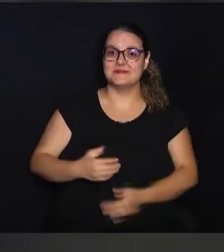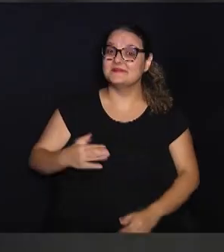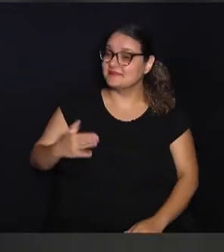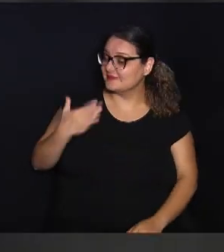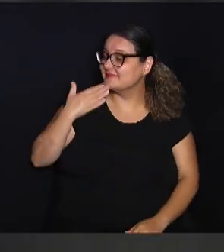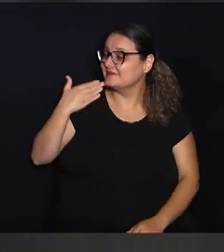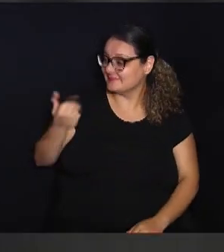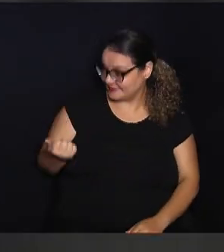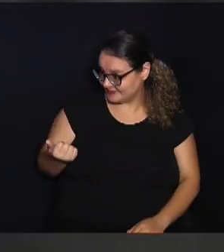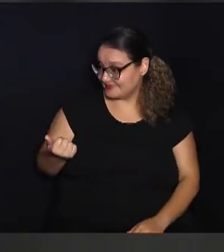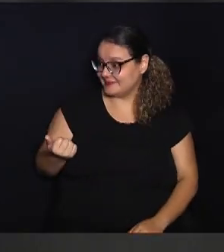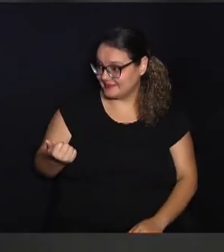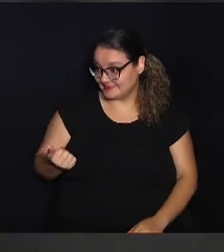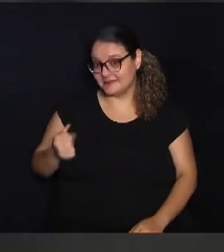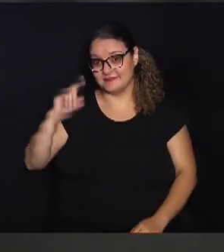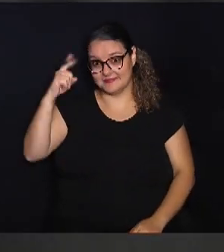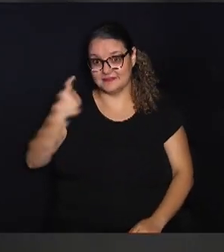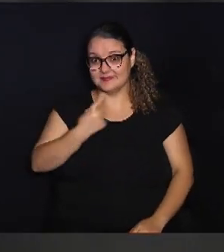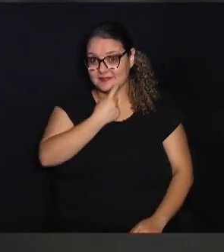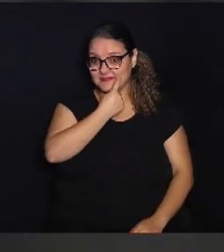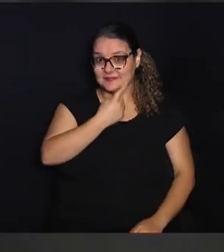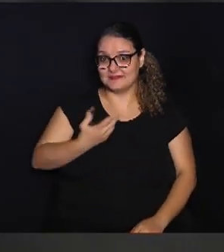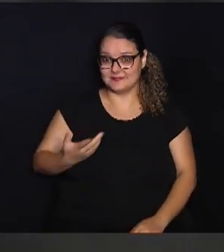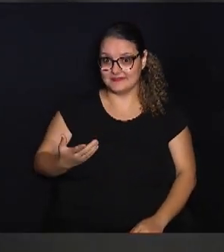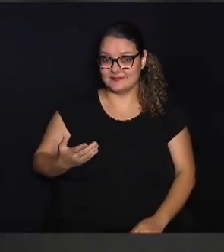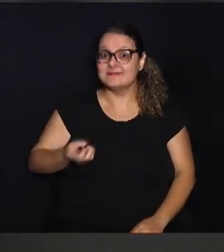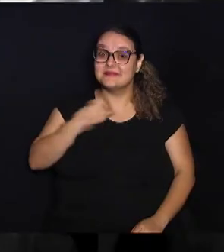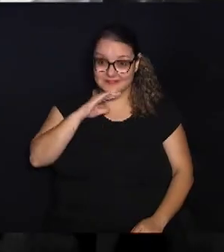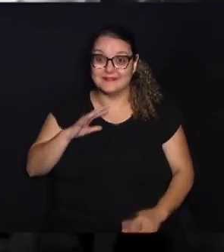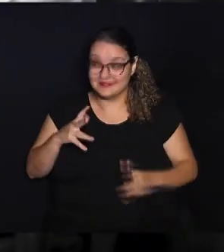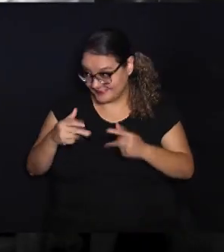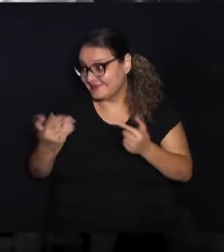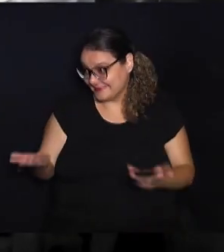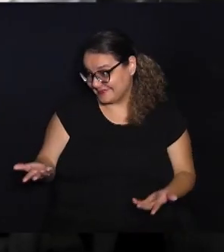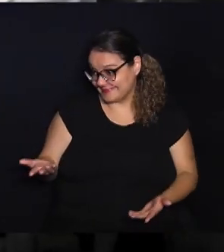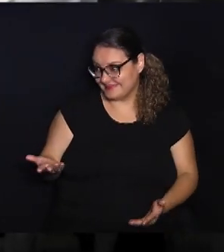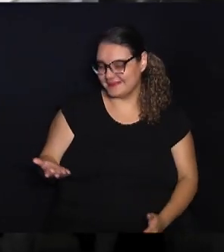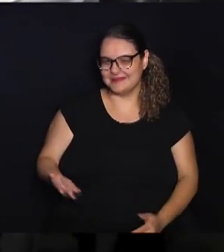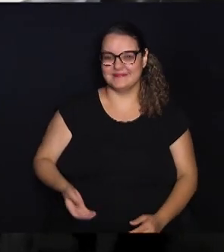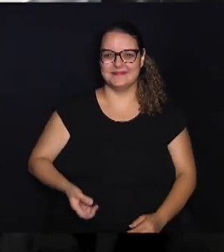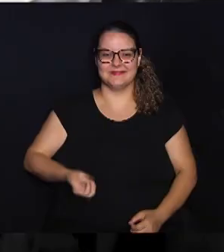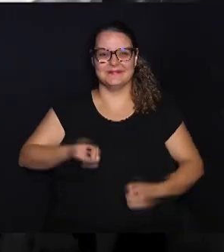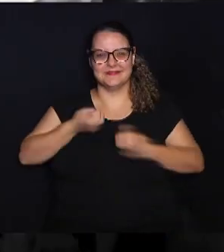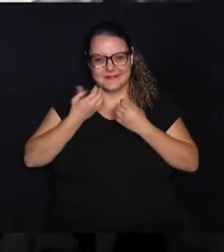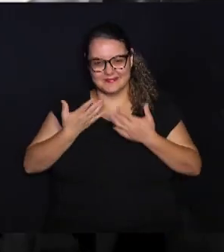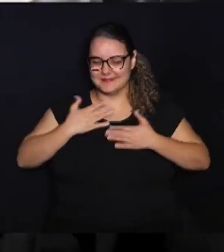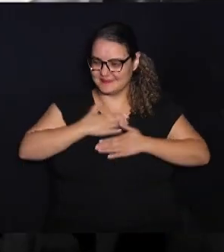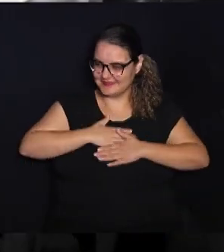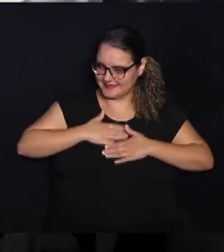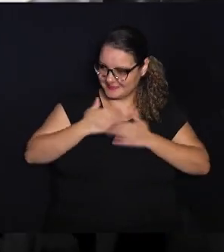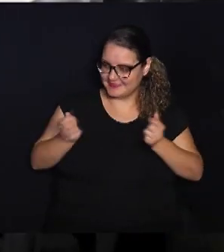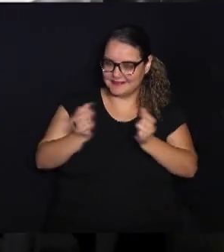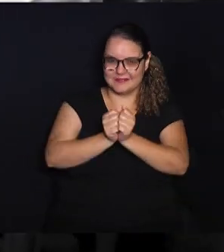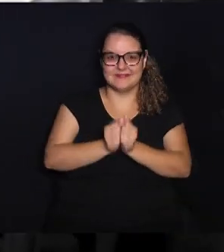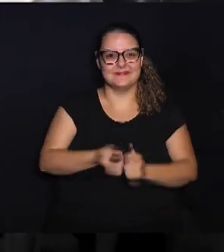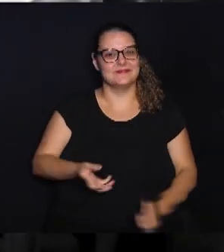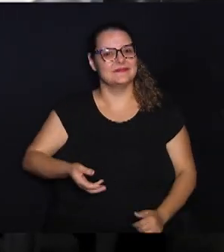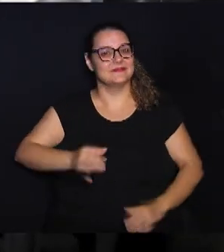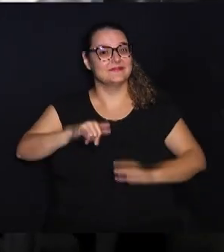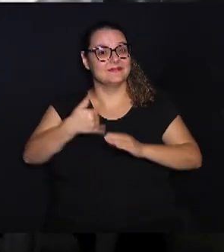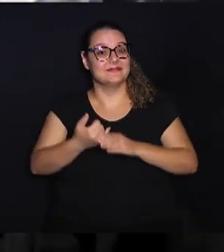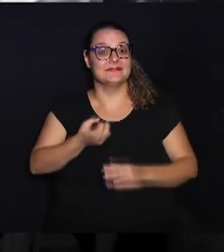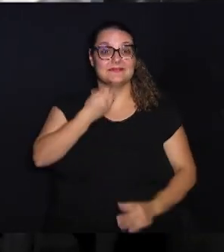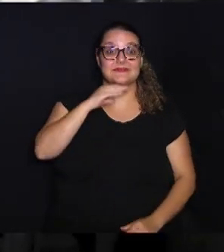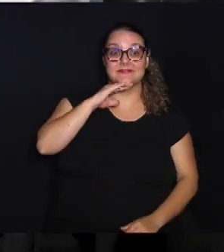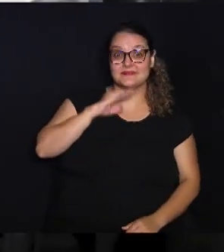para a Mirna e boa tarde a todos. É isso, né? Nós estamos também no YouTube, então serve o bom dia, o boa tarde, o